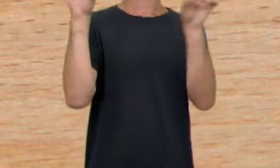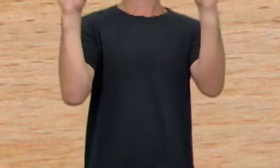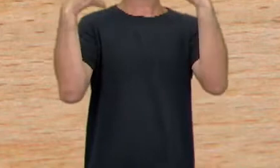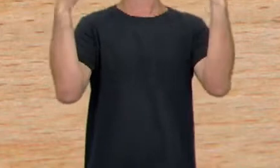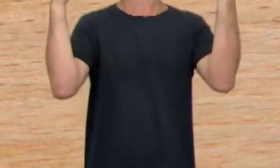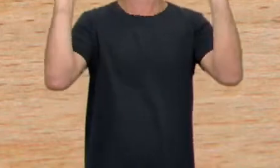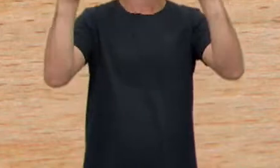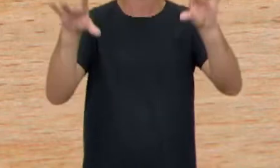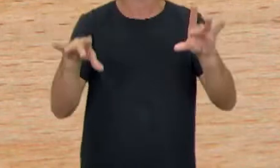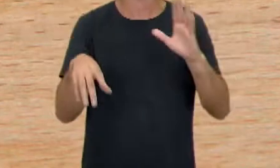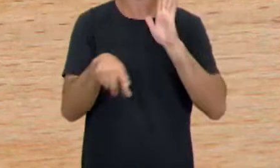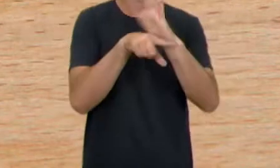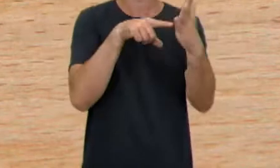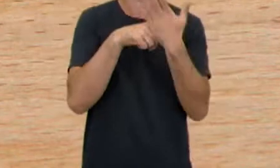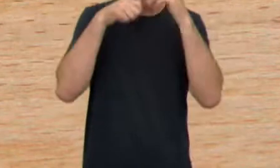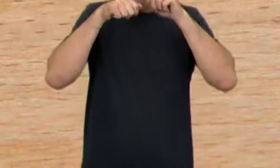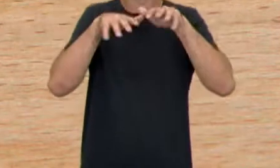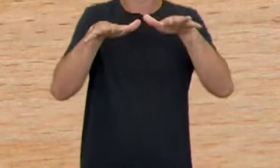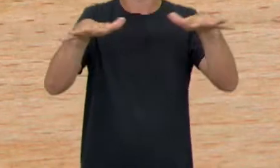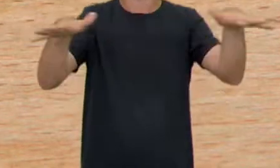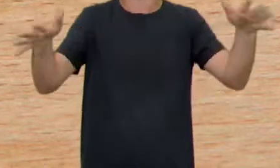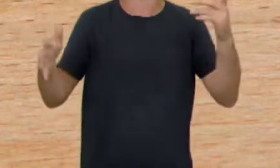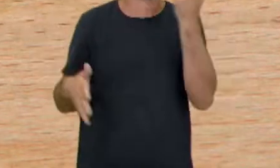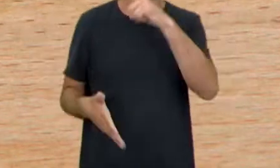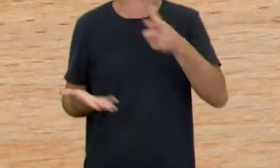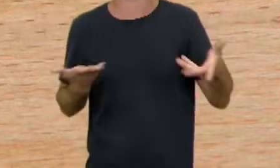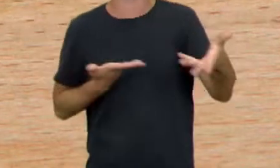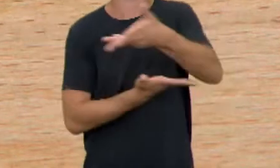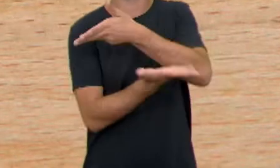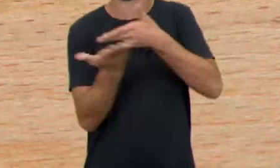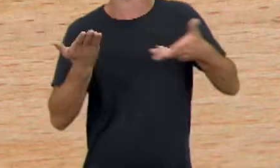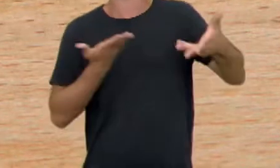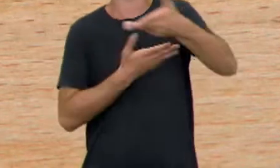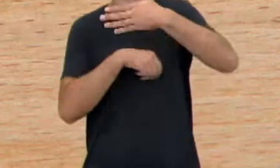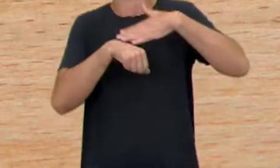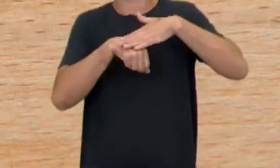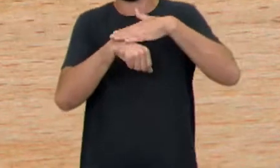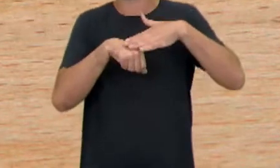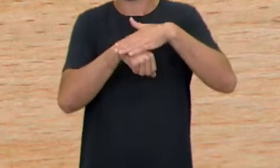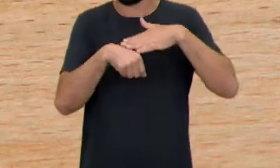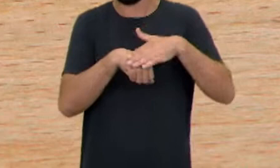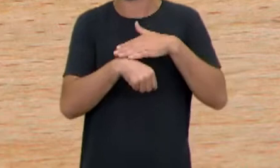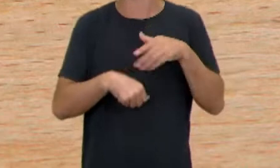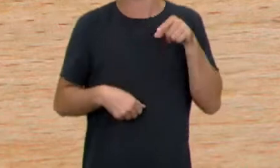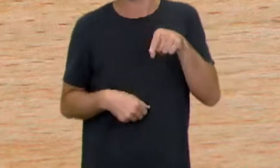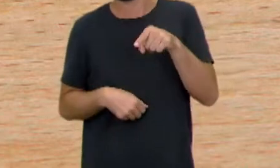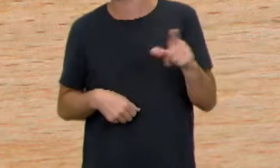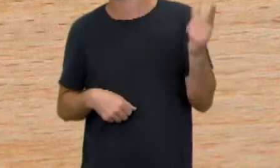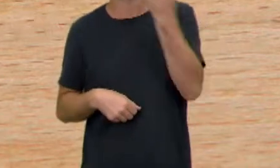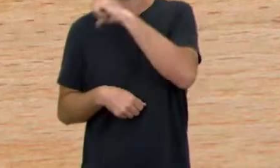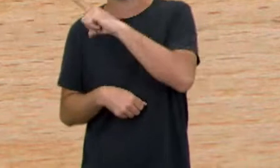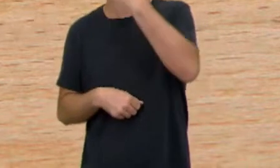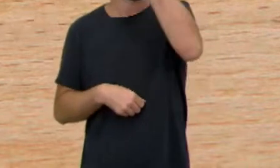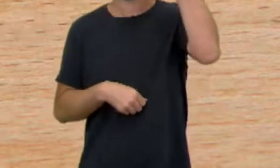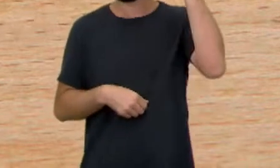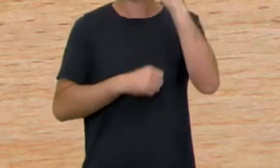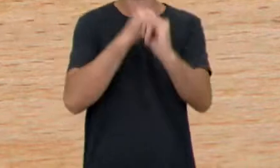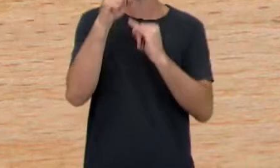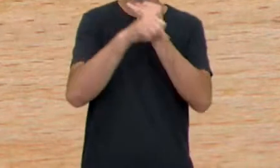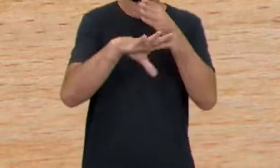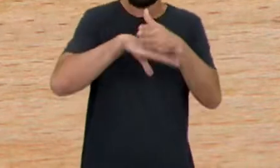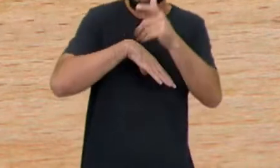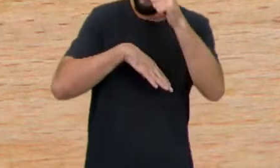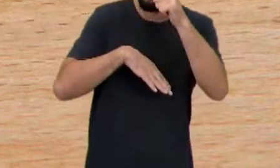uns aos outros para participar de conversas, e isso, na construção de quem está participando digitalmente, é super importante.